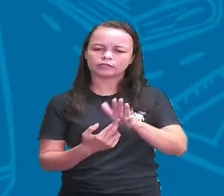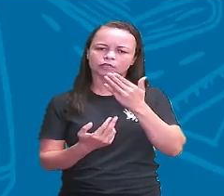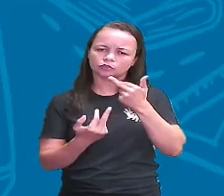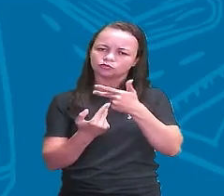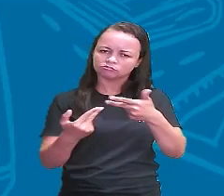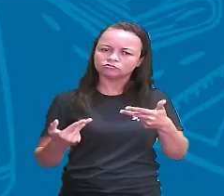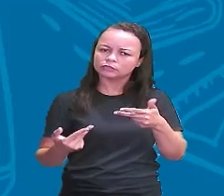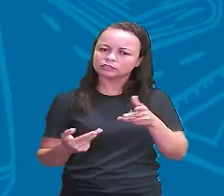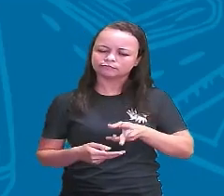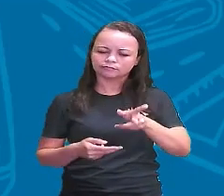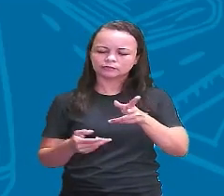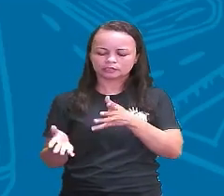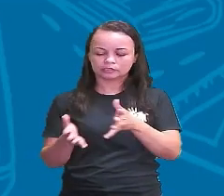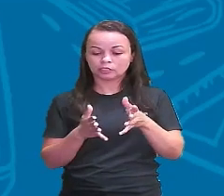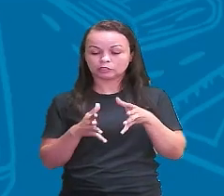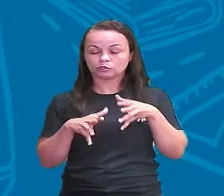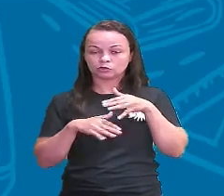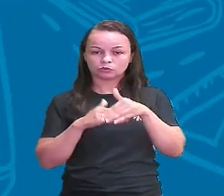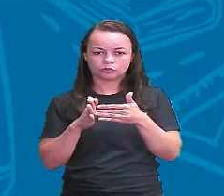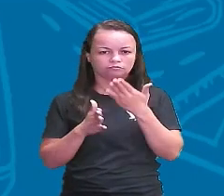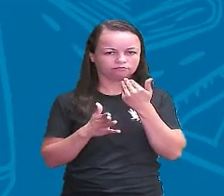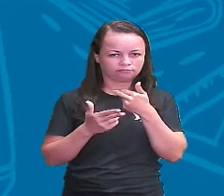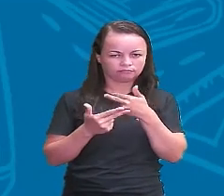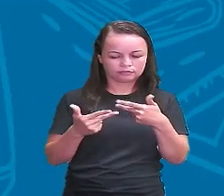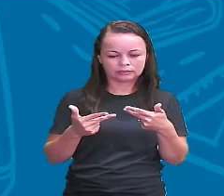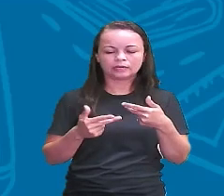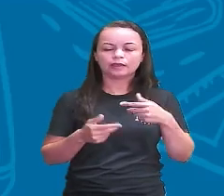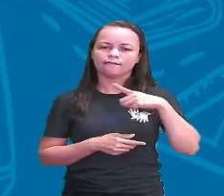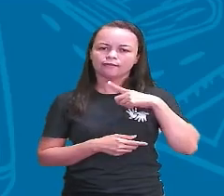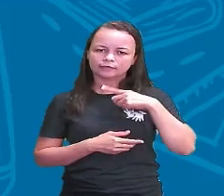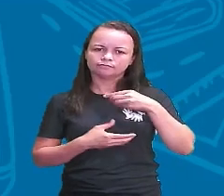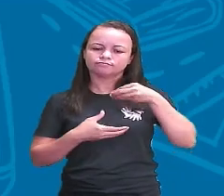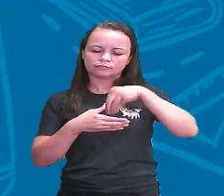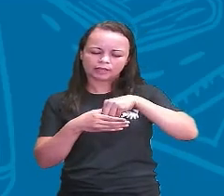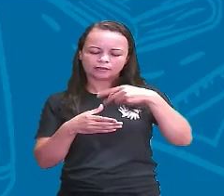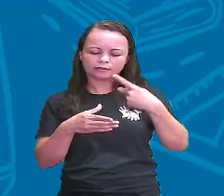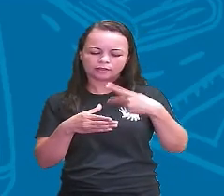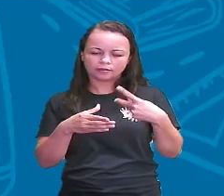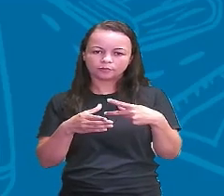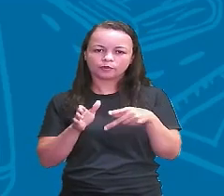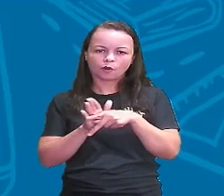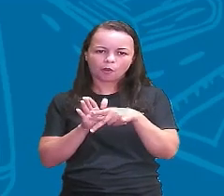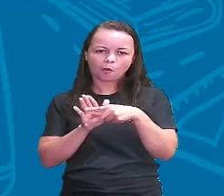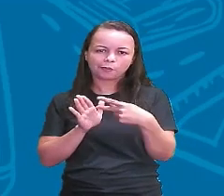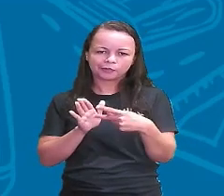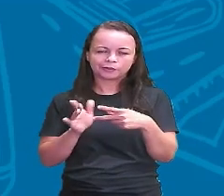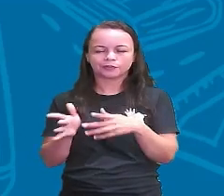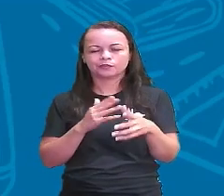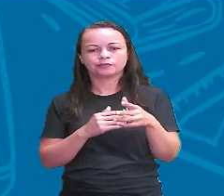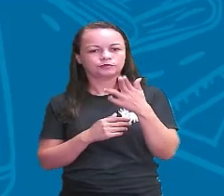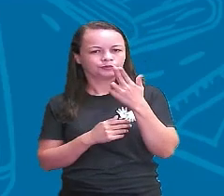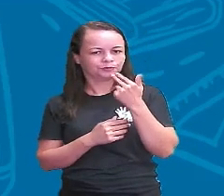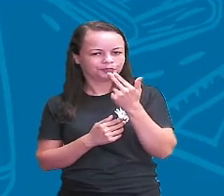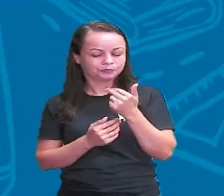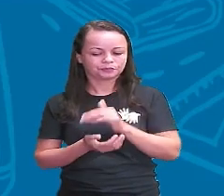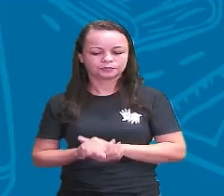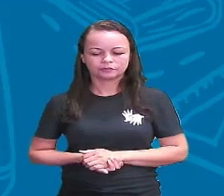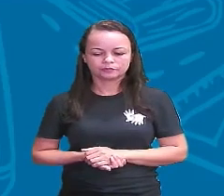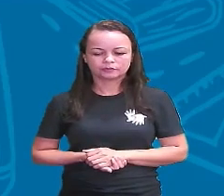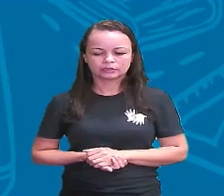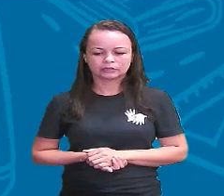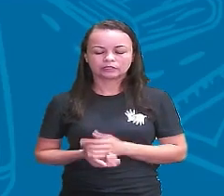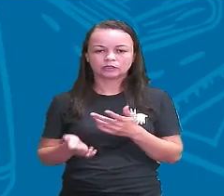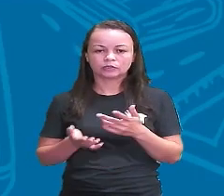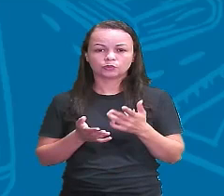Todos os alimentos que a gente consome, eles possuem nutrientes, tá certo? E lembra que eu falei para vocês que os alimentos